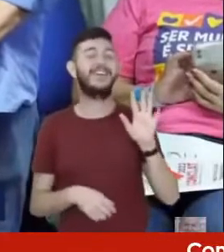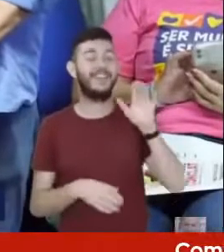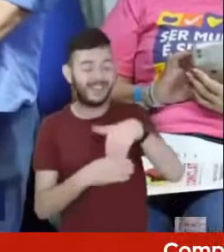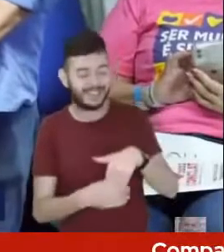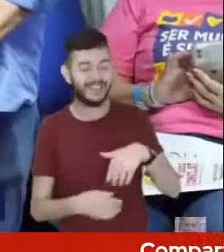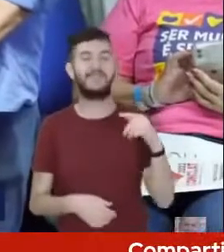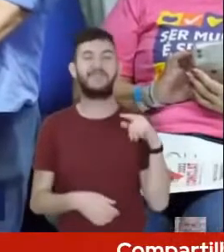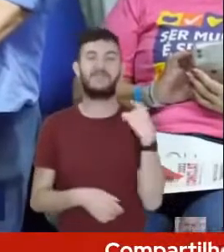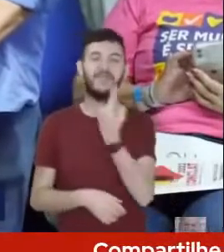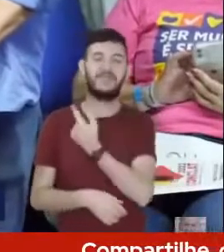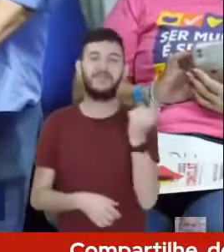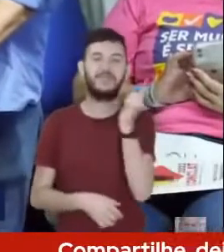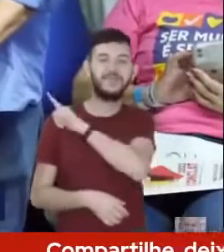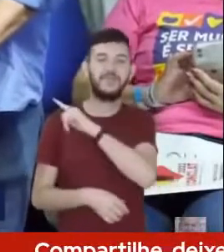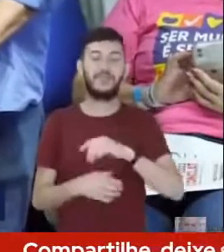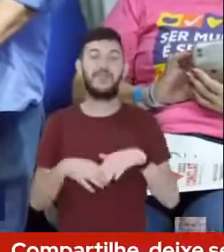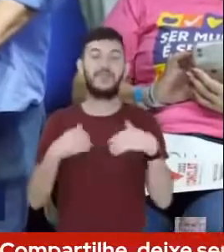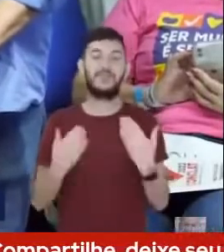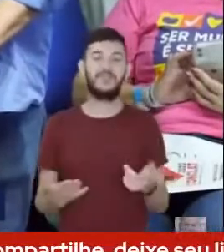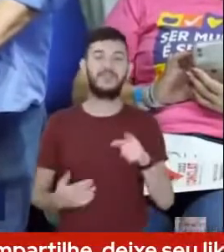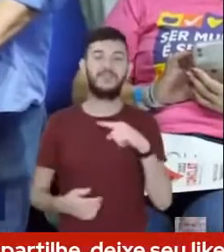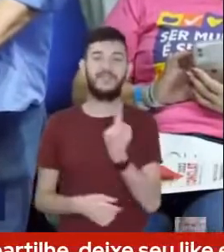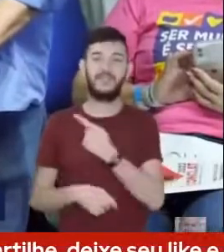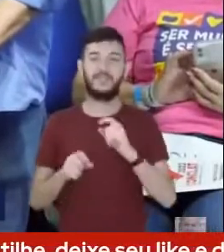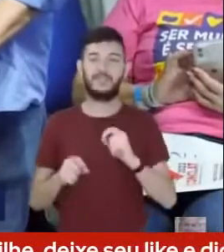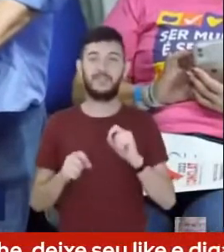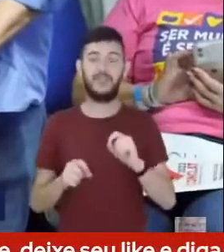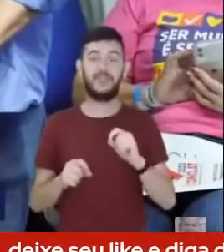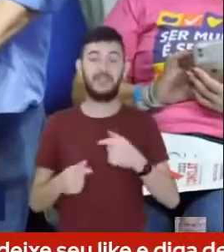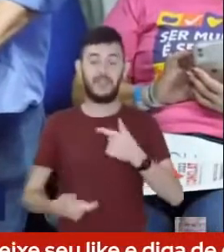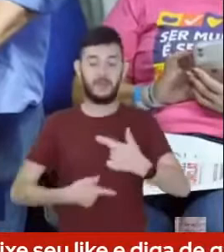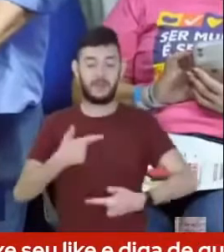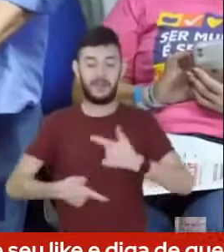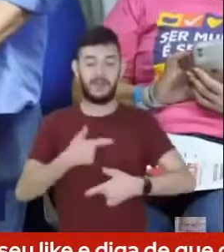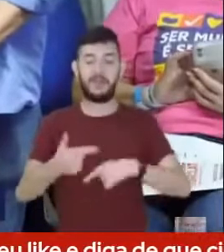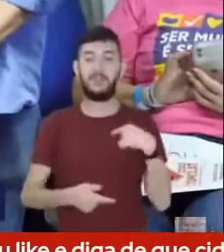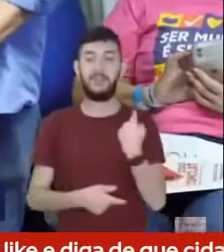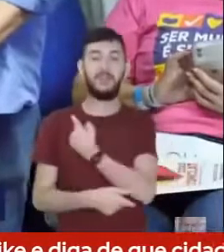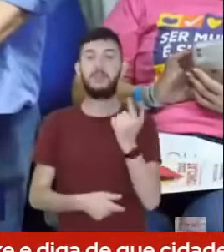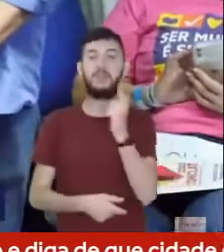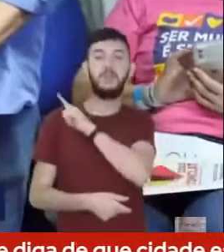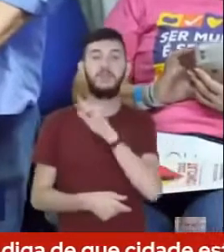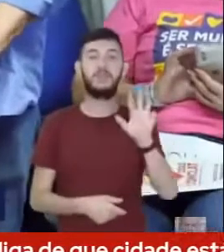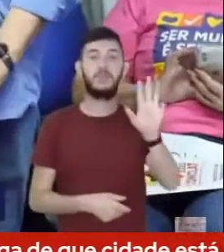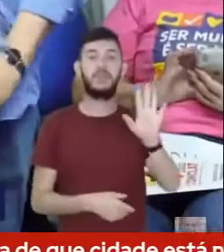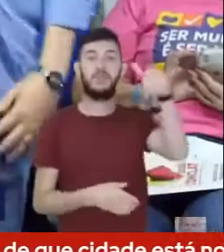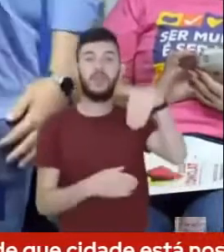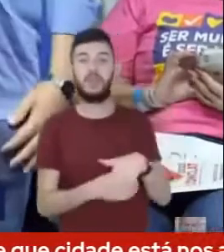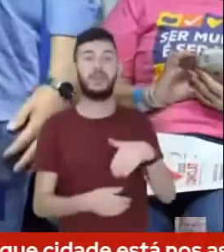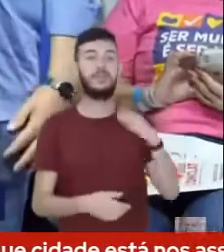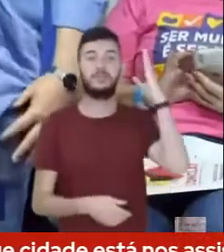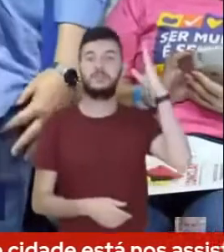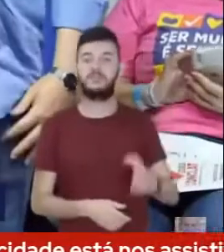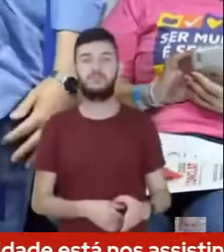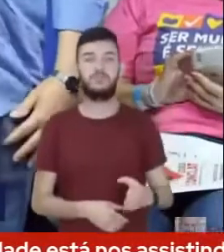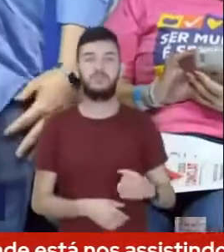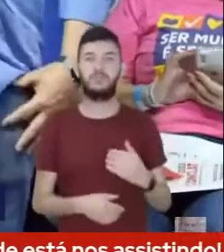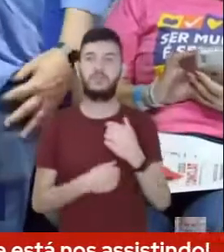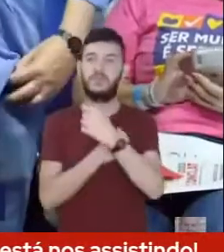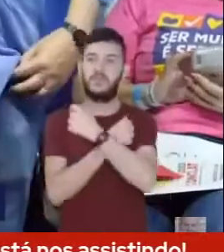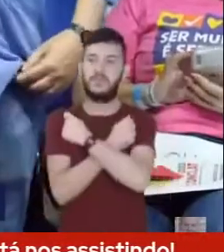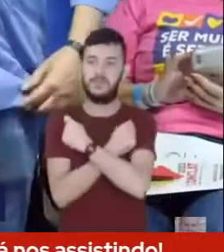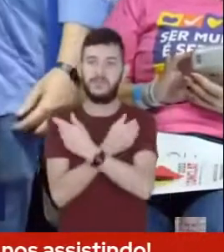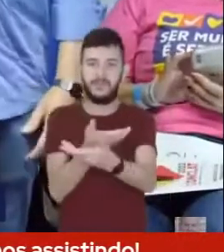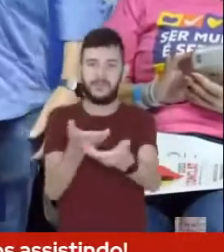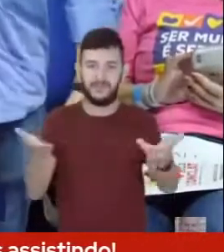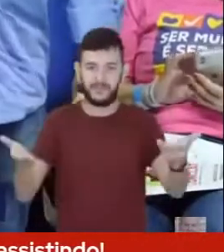obrigação, nós elegemos você no primeiro turno tranquilamente. Um abraço a todos vocês. Parabéns,